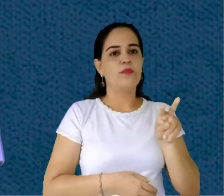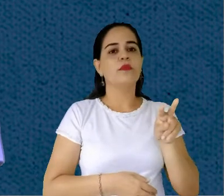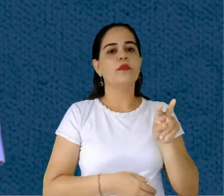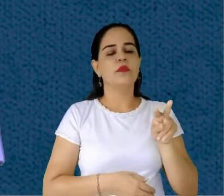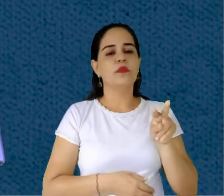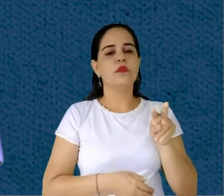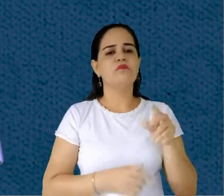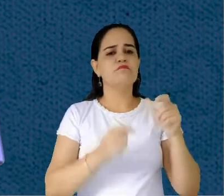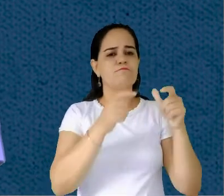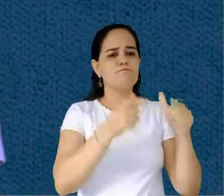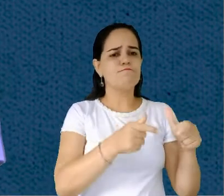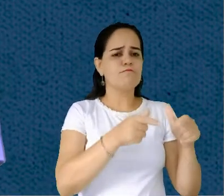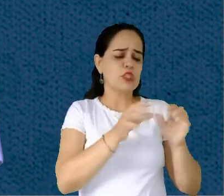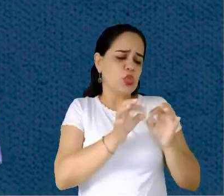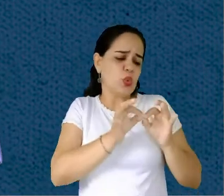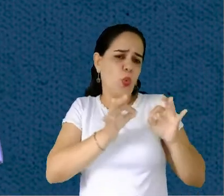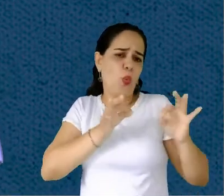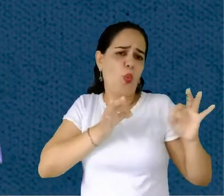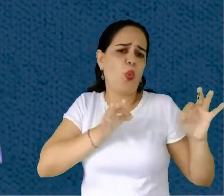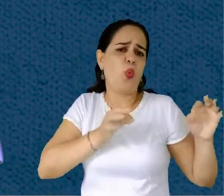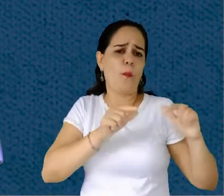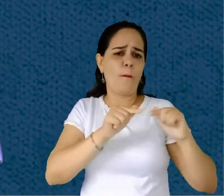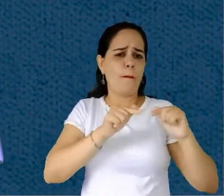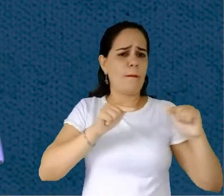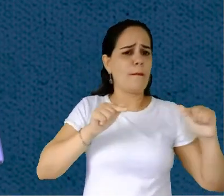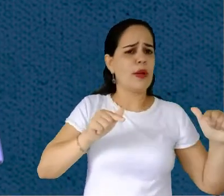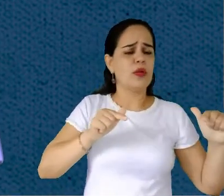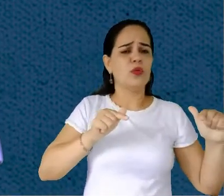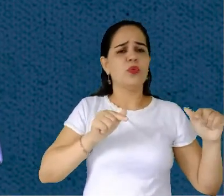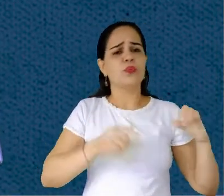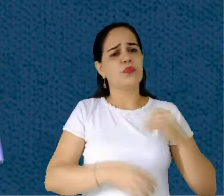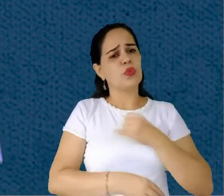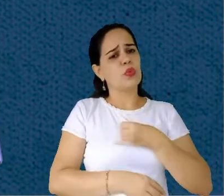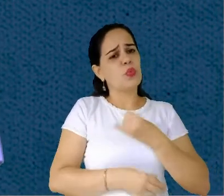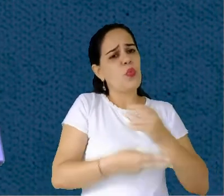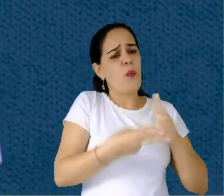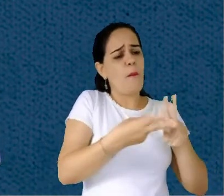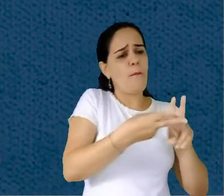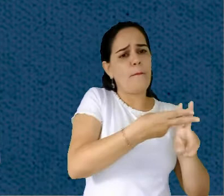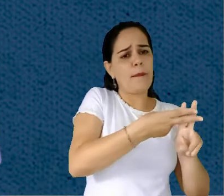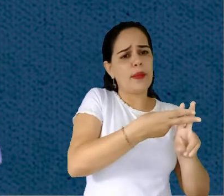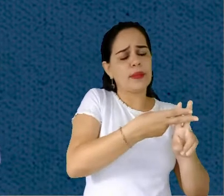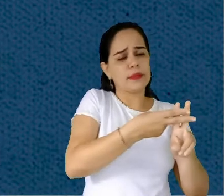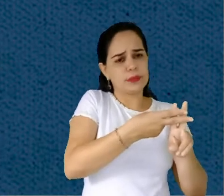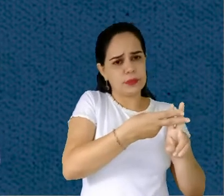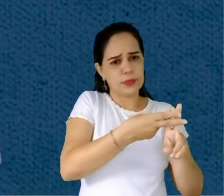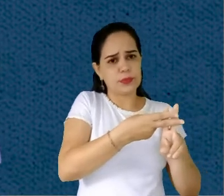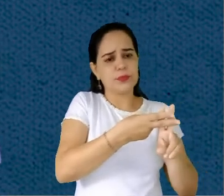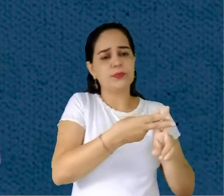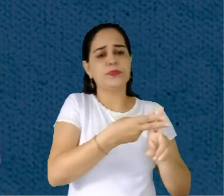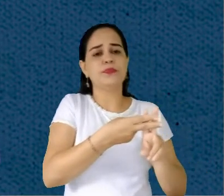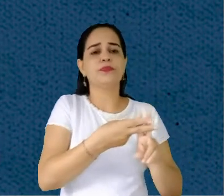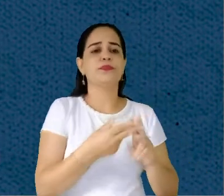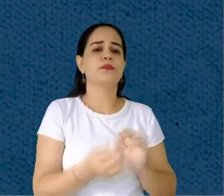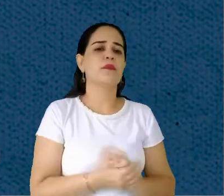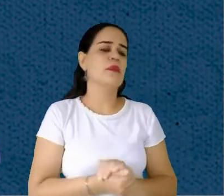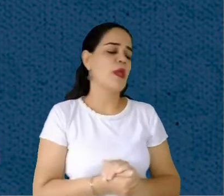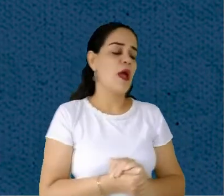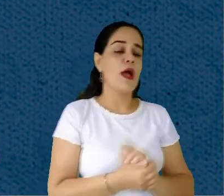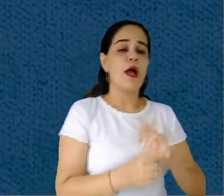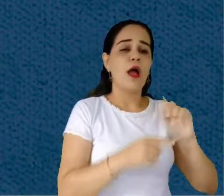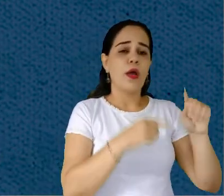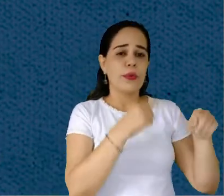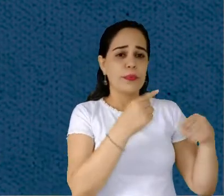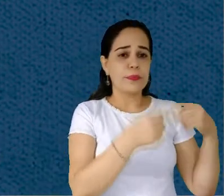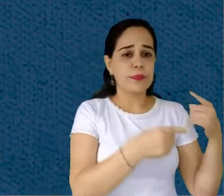desterrado, uma ilha deserta, onde ele esteve durante algum tempo, até que